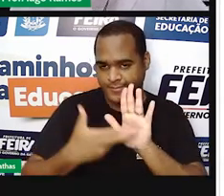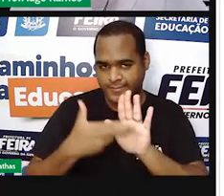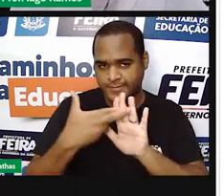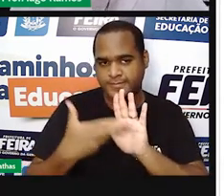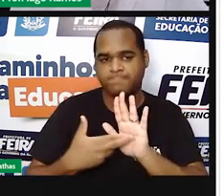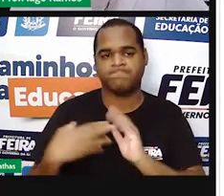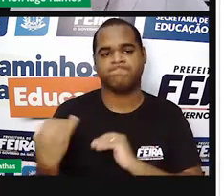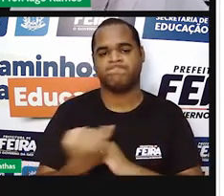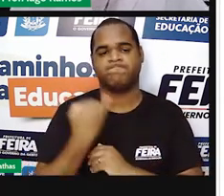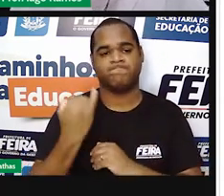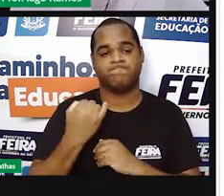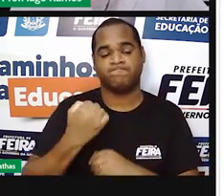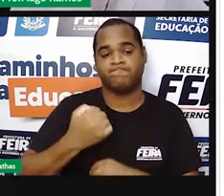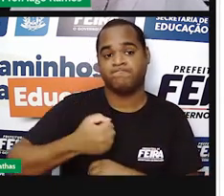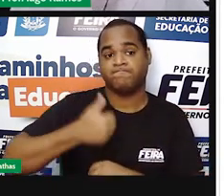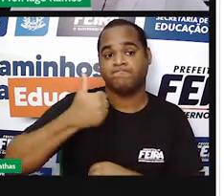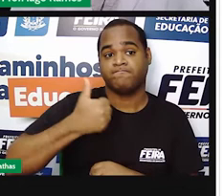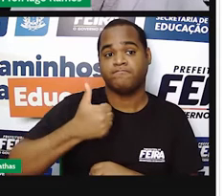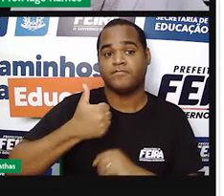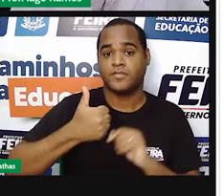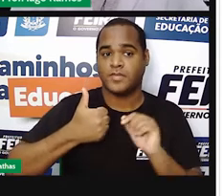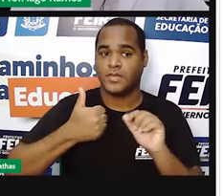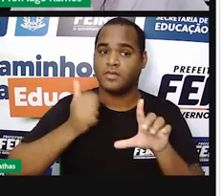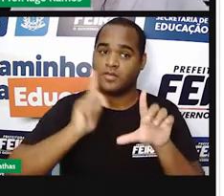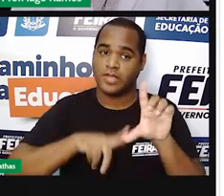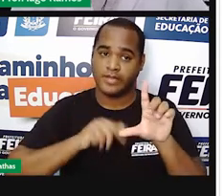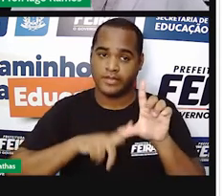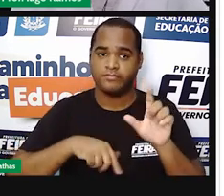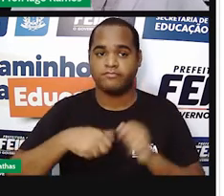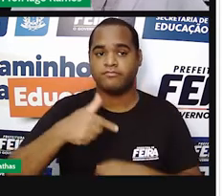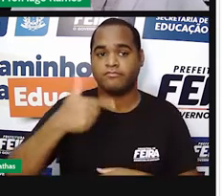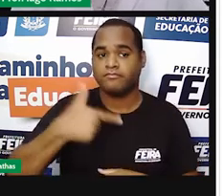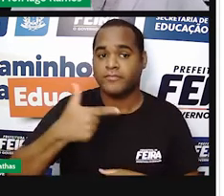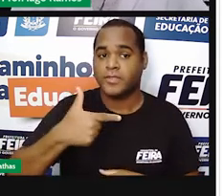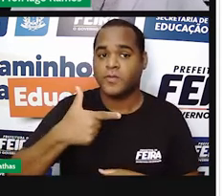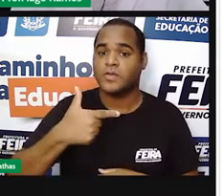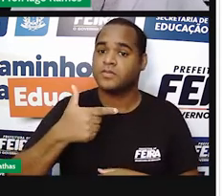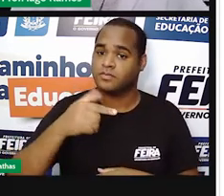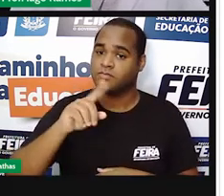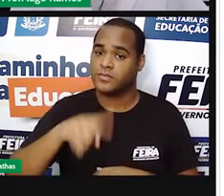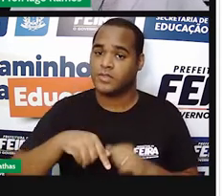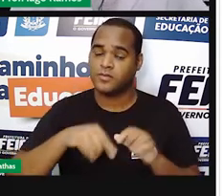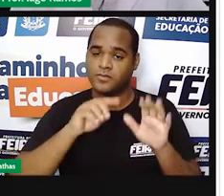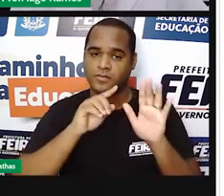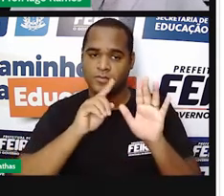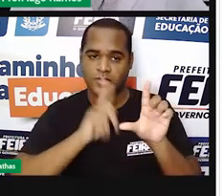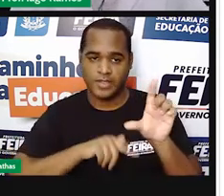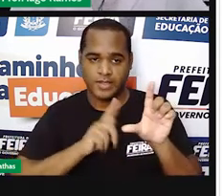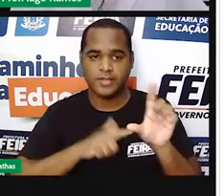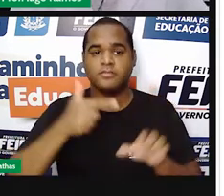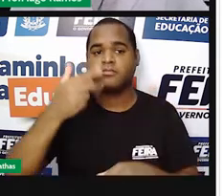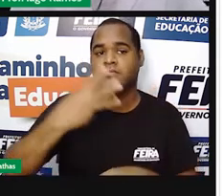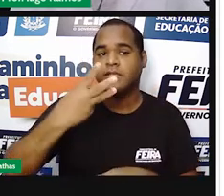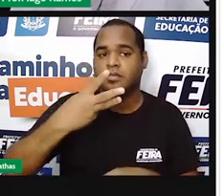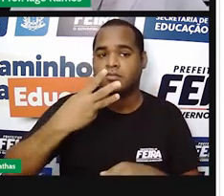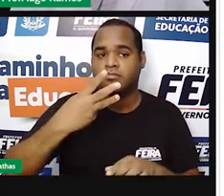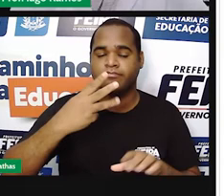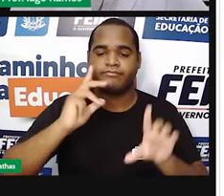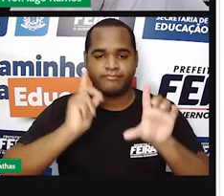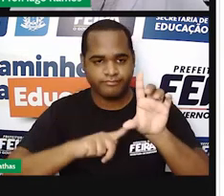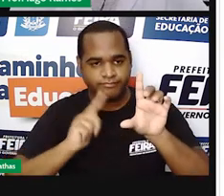regra né primeiro uma letra segundo um a letra terceiro uma